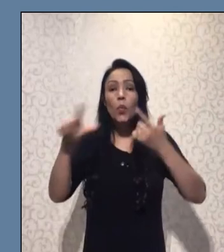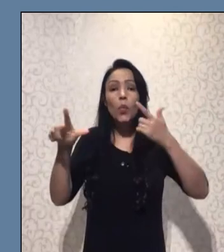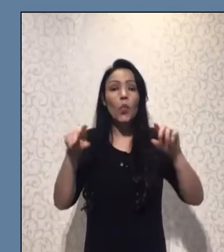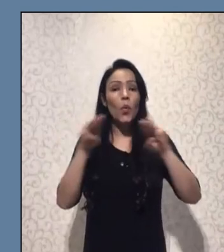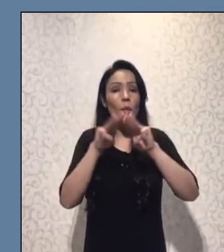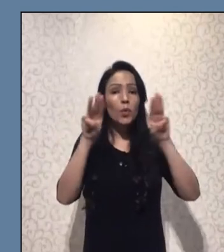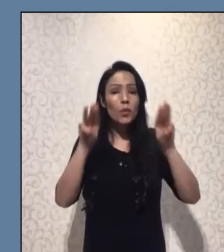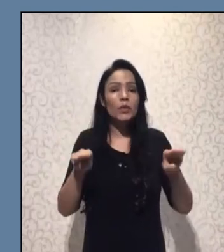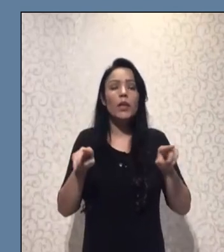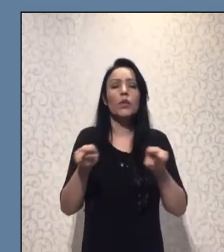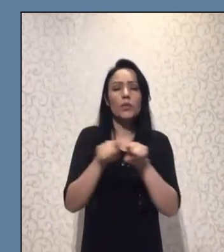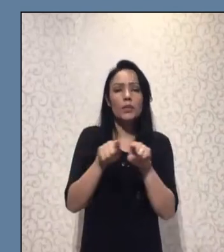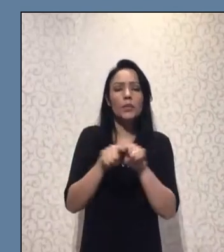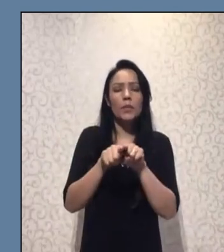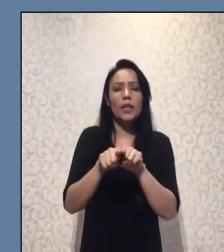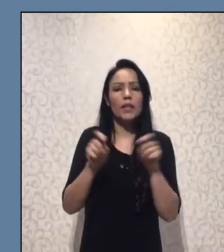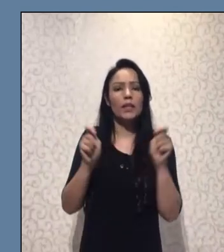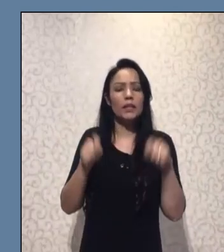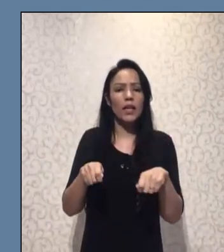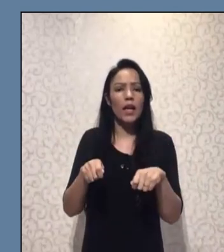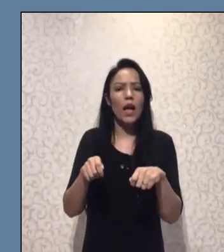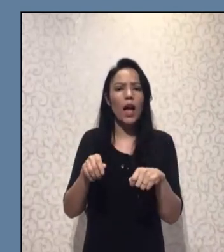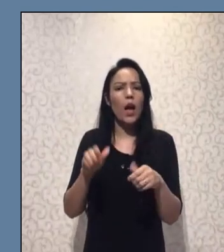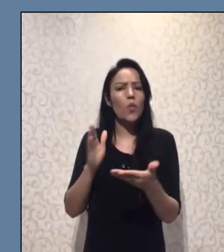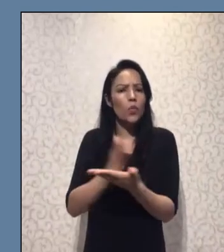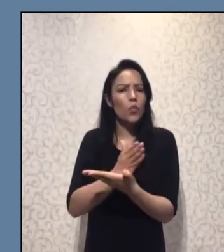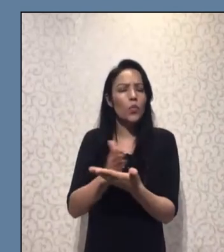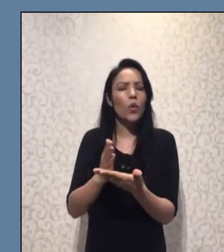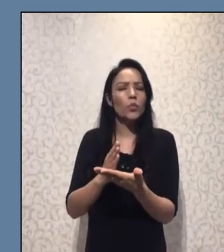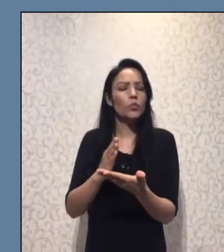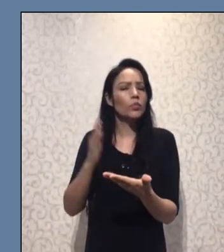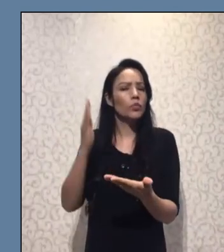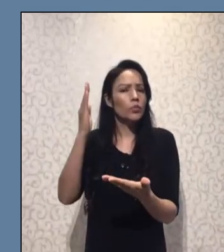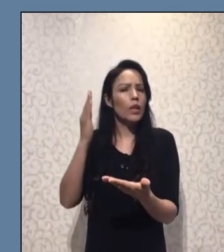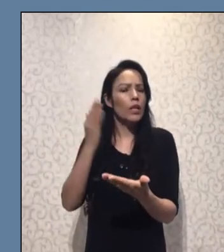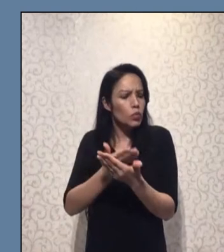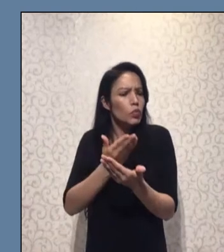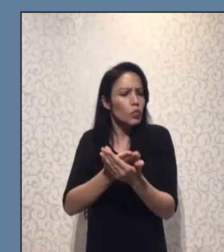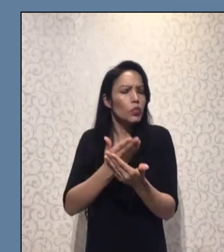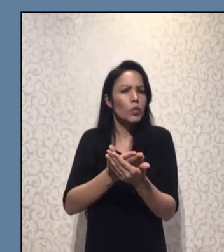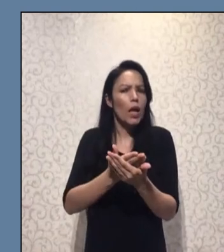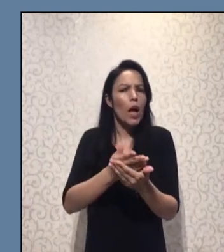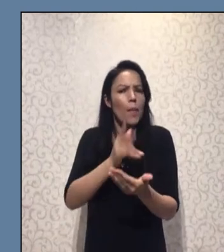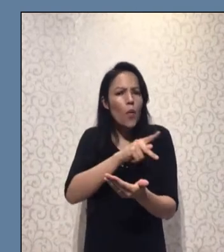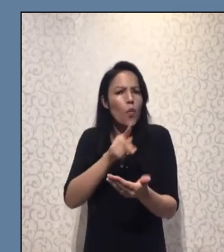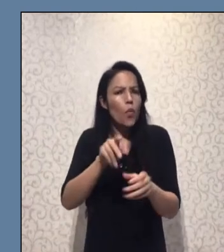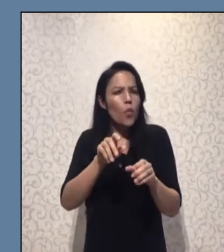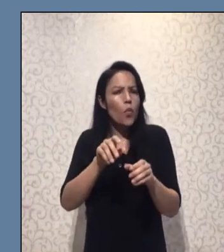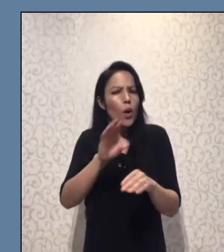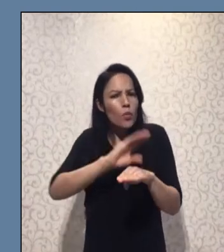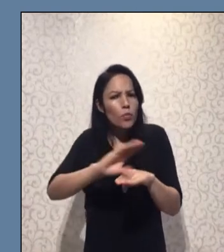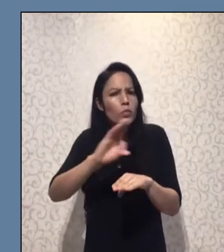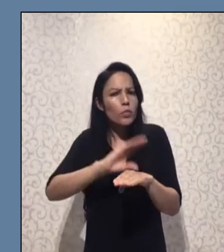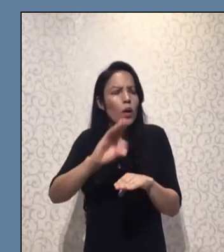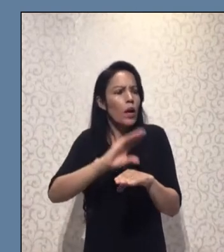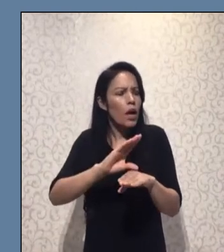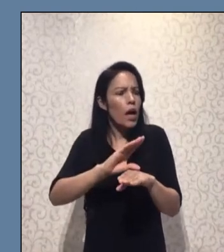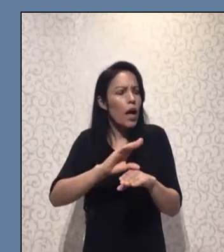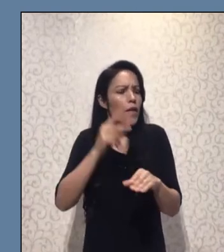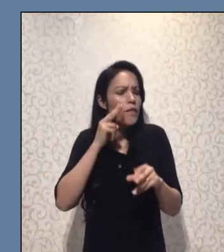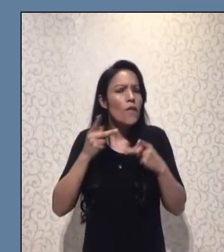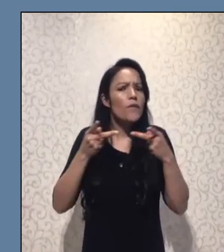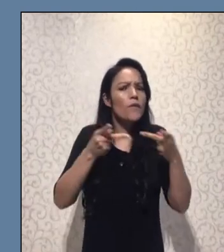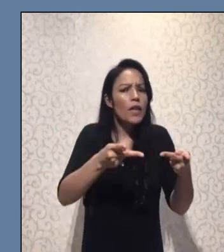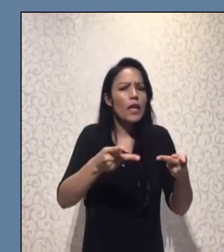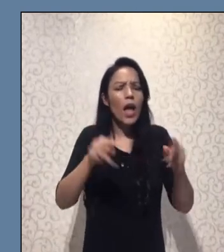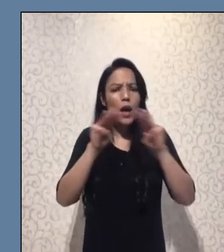porque estudiosos ou pessoas interessadas que foram visitar o museu, viram obras que, por